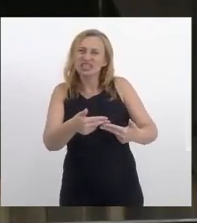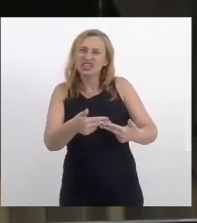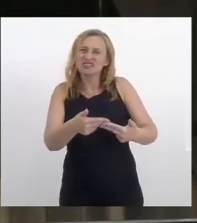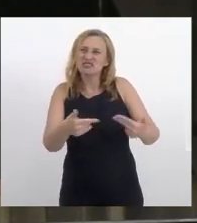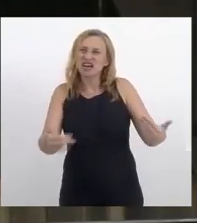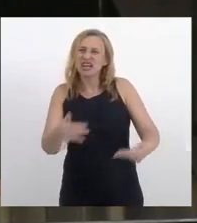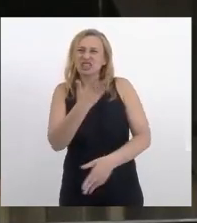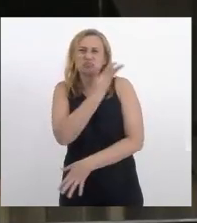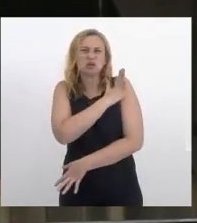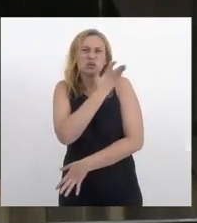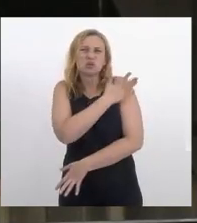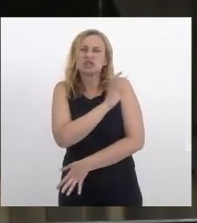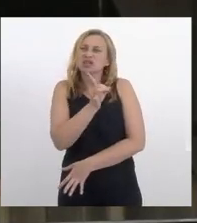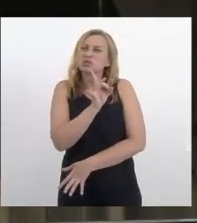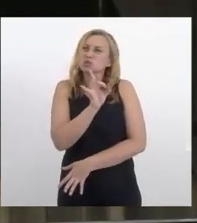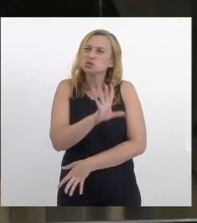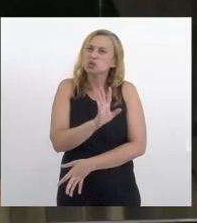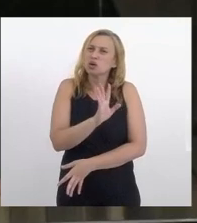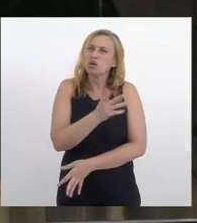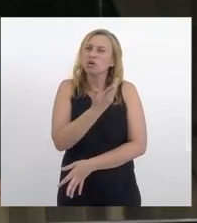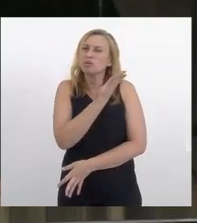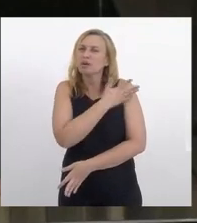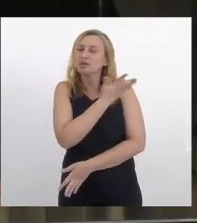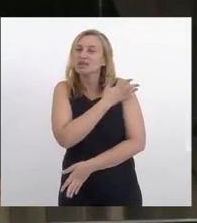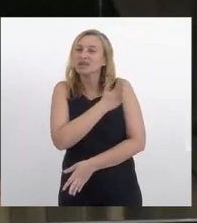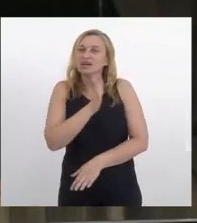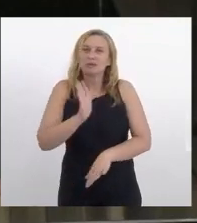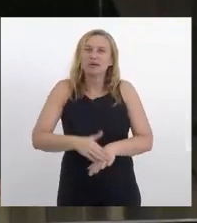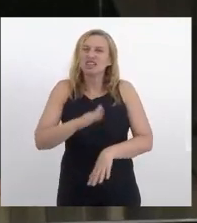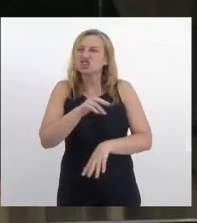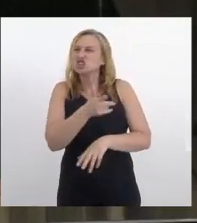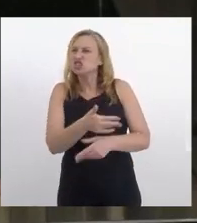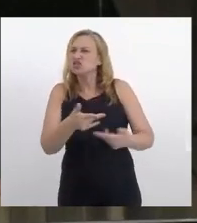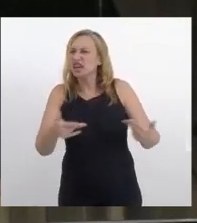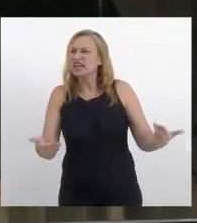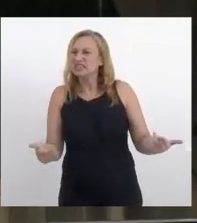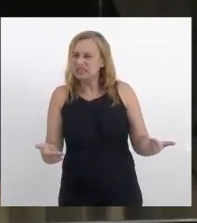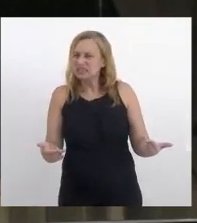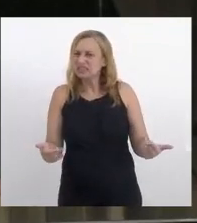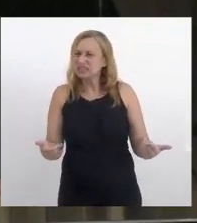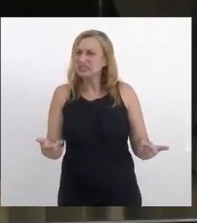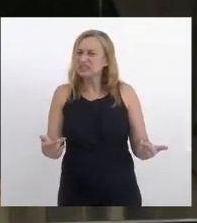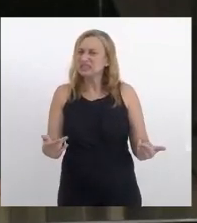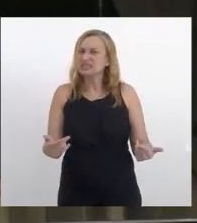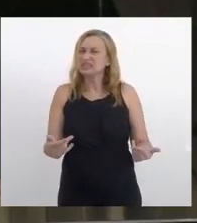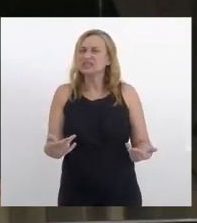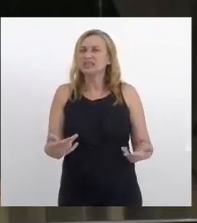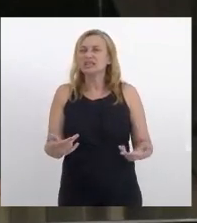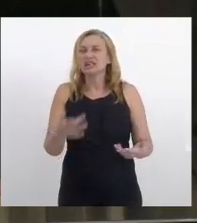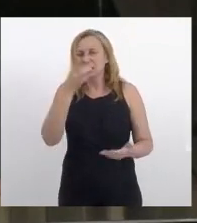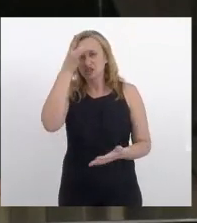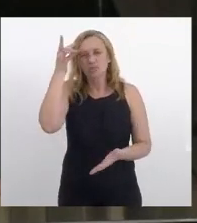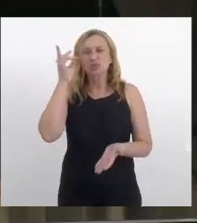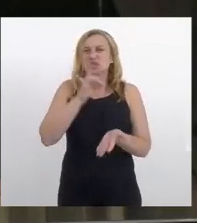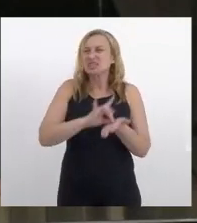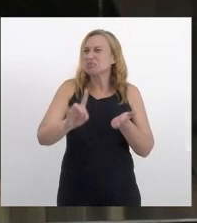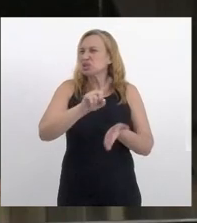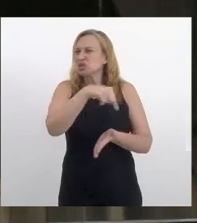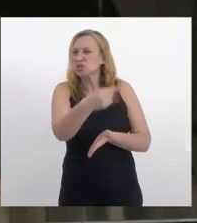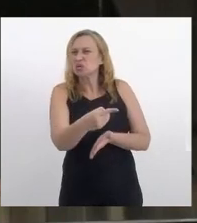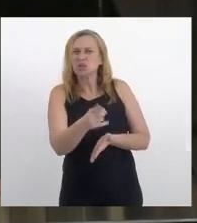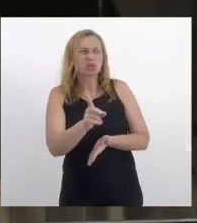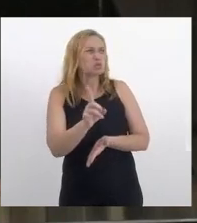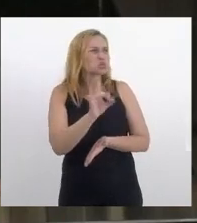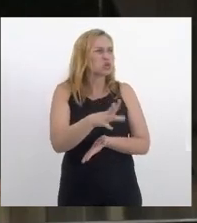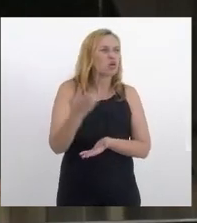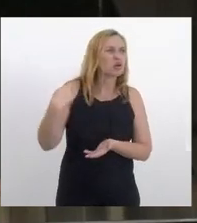intolerâncias, não só intolerâncias religiosas, mas as mais diversas, em que as pessoas se tornam inimigas umas das outras, não só por